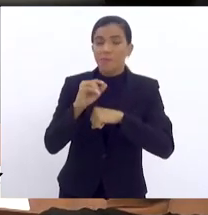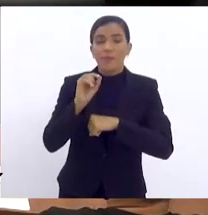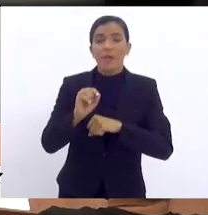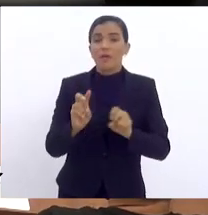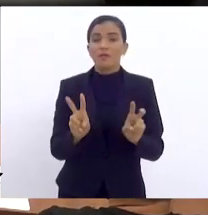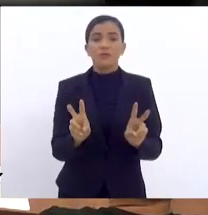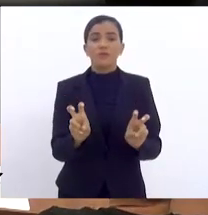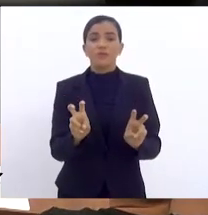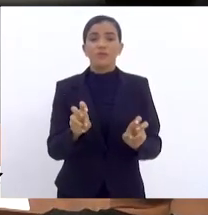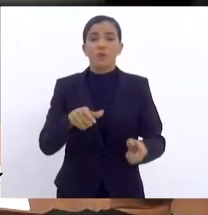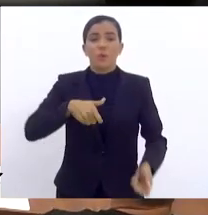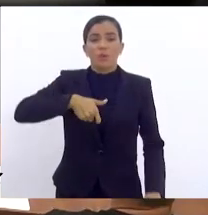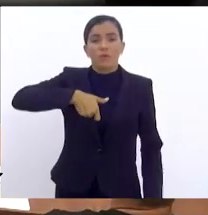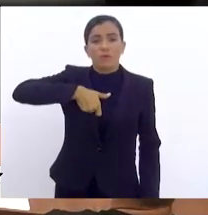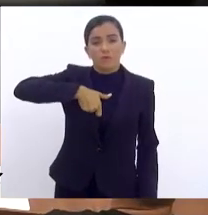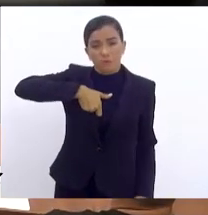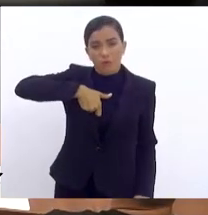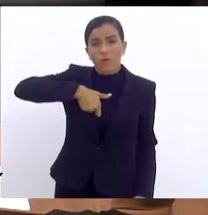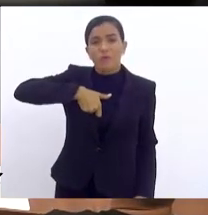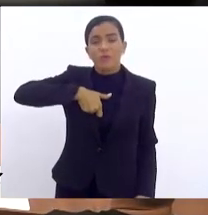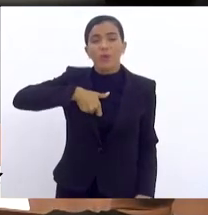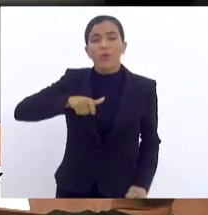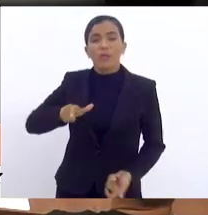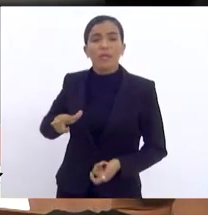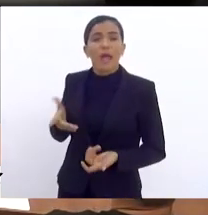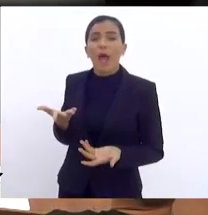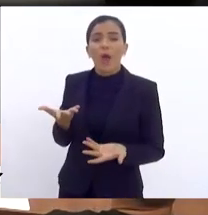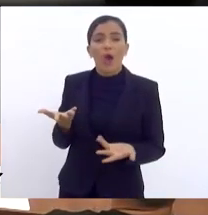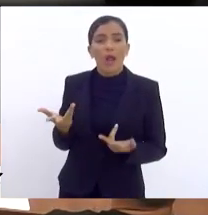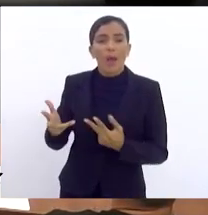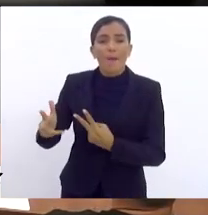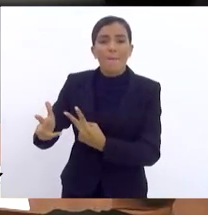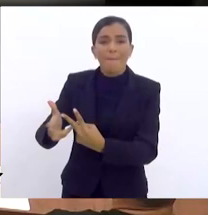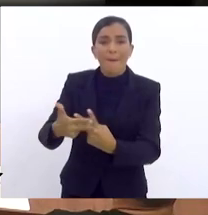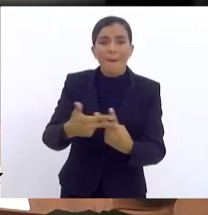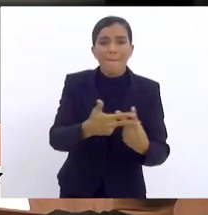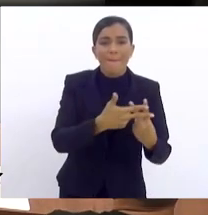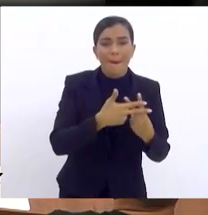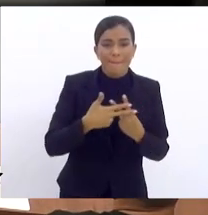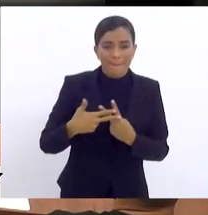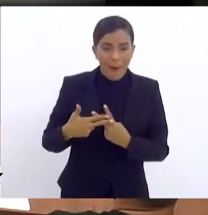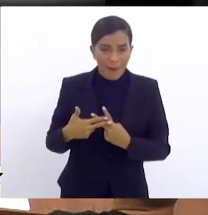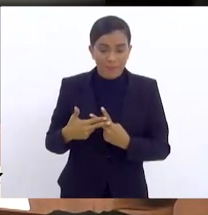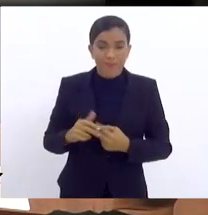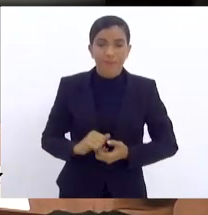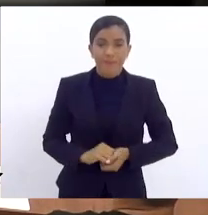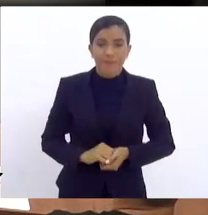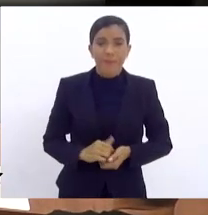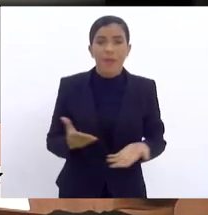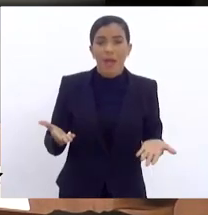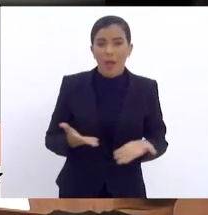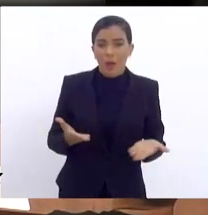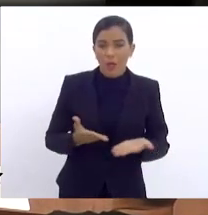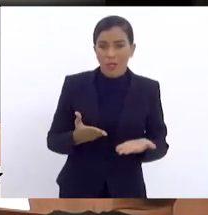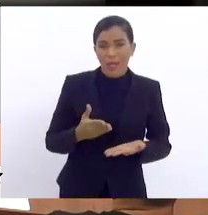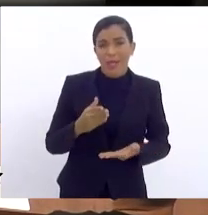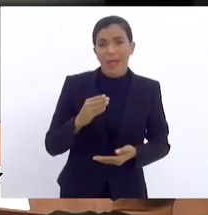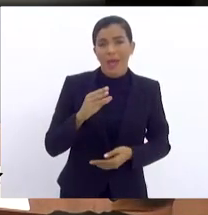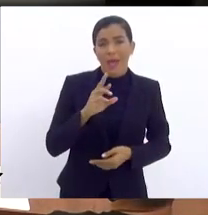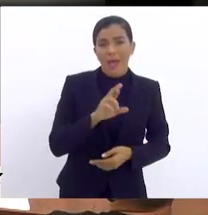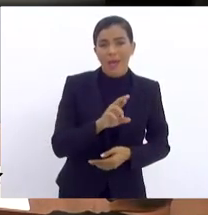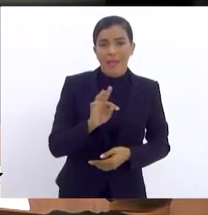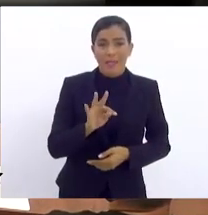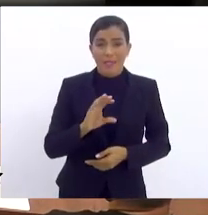a questão do nosso fuzis que são recolhidos E aí a gente tem a questão da prptc né que faz